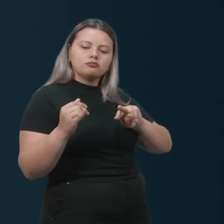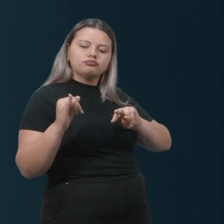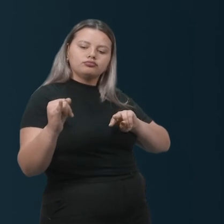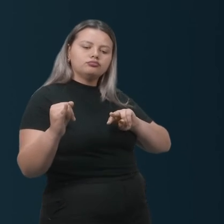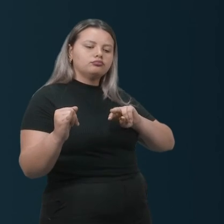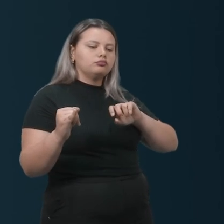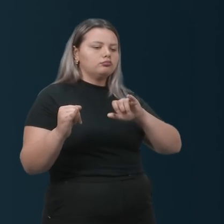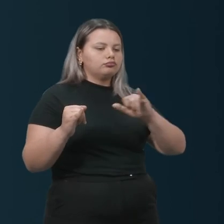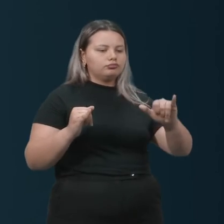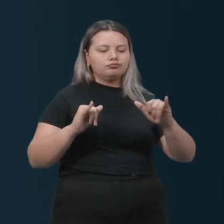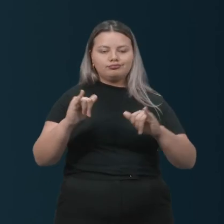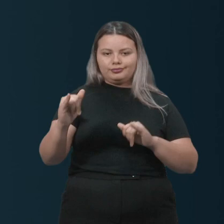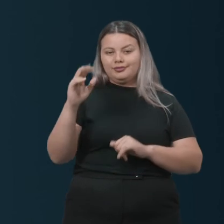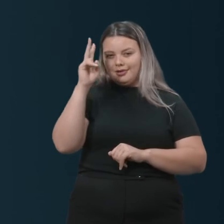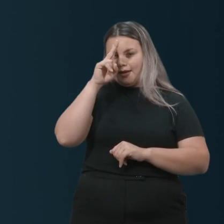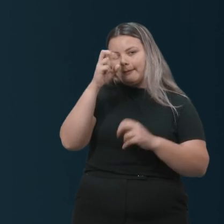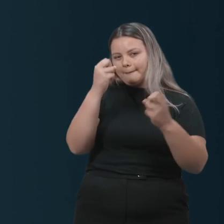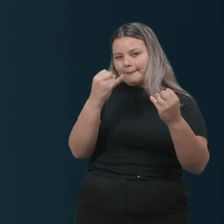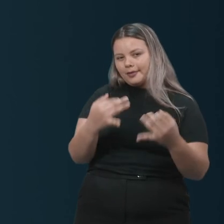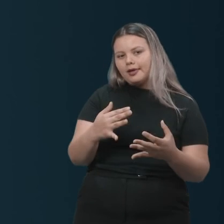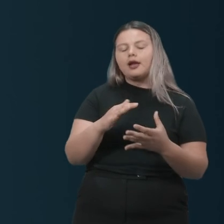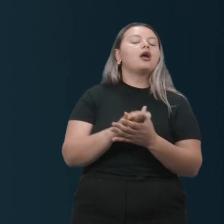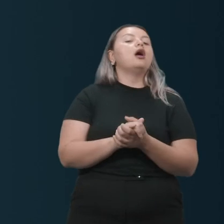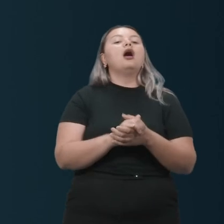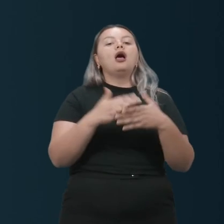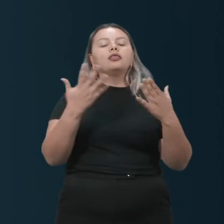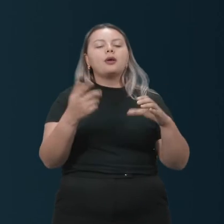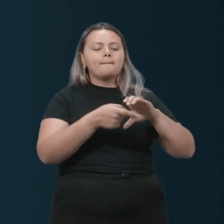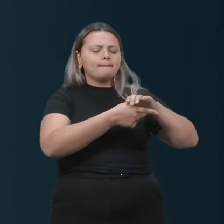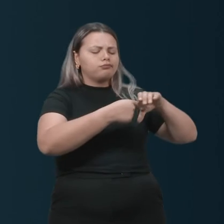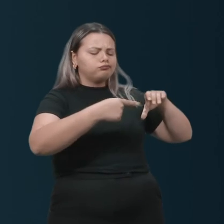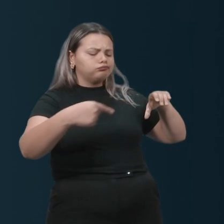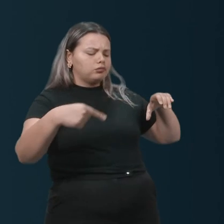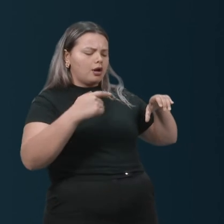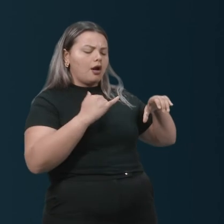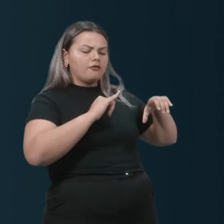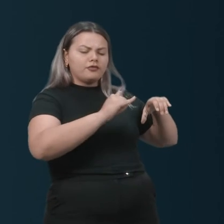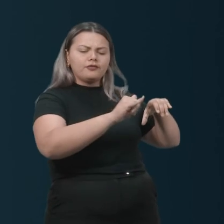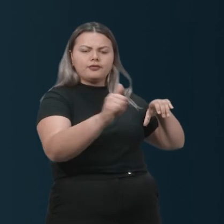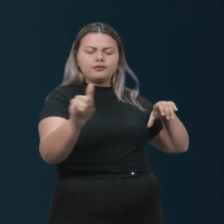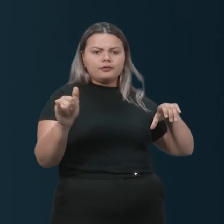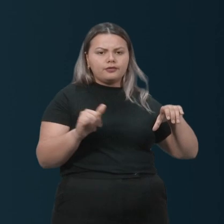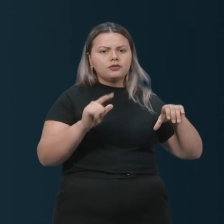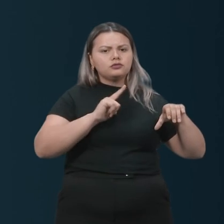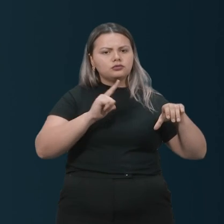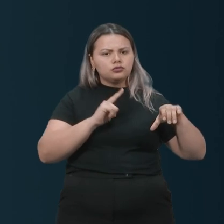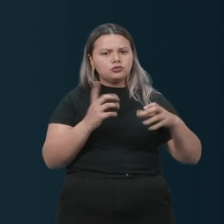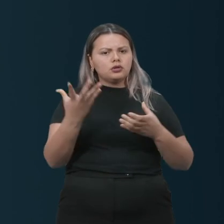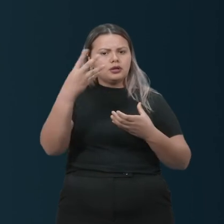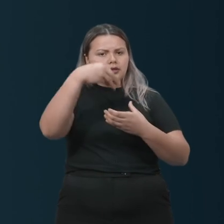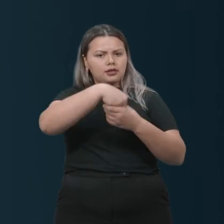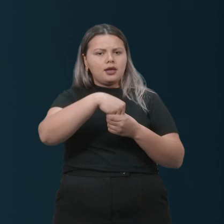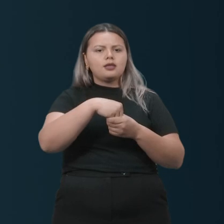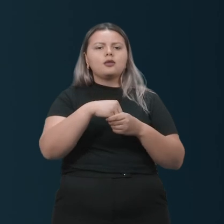neurônio até o outro. Esses prolongamentos neuronais, esses axônios,